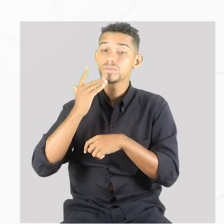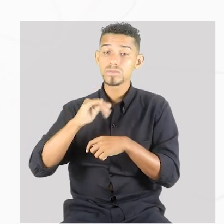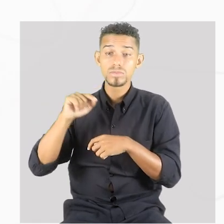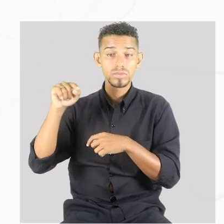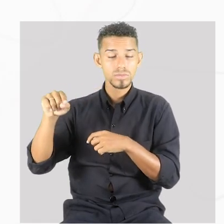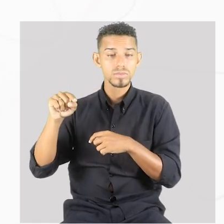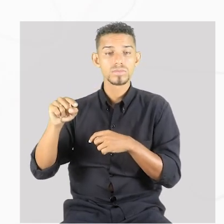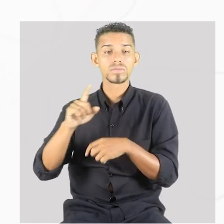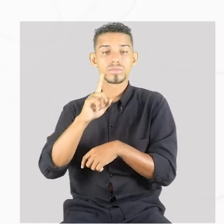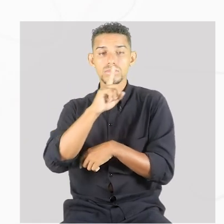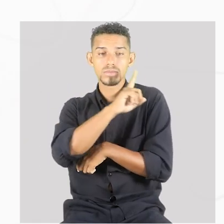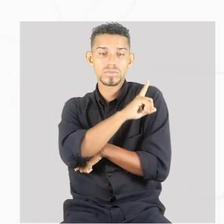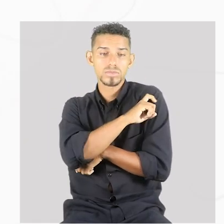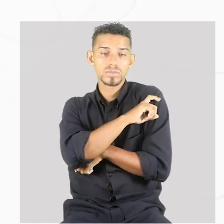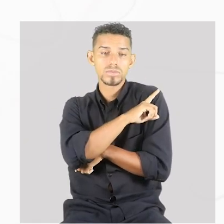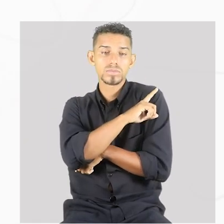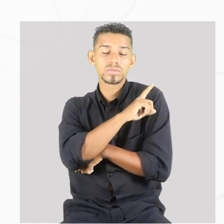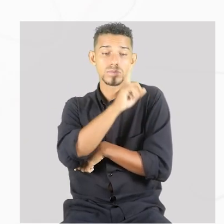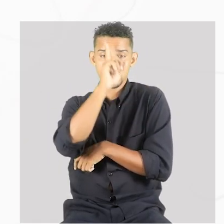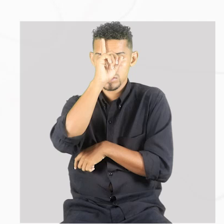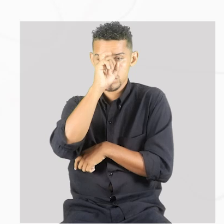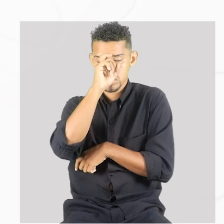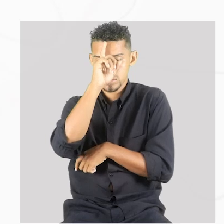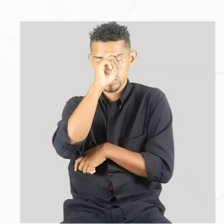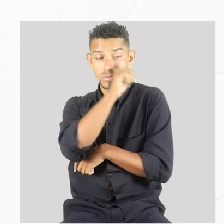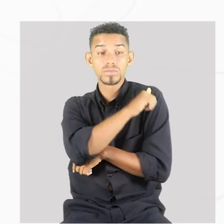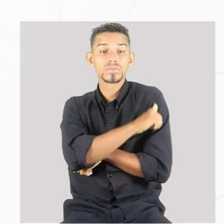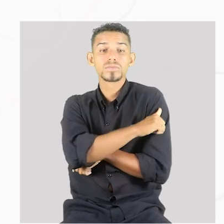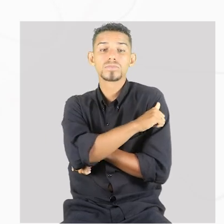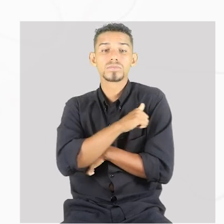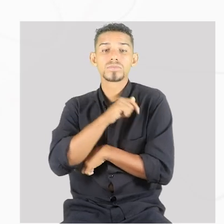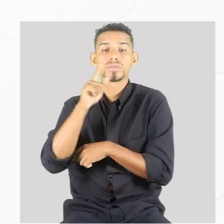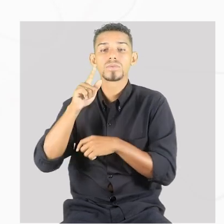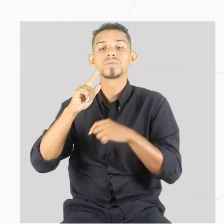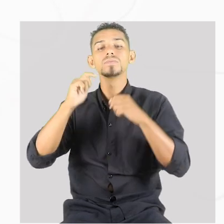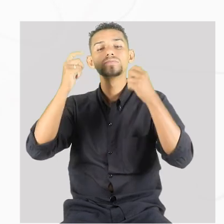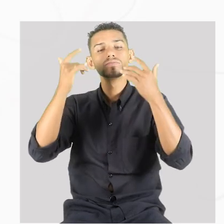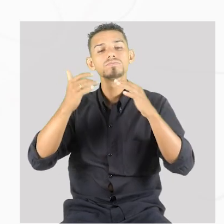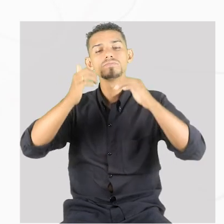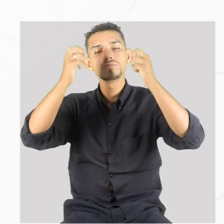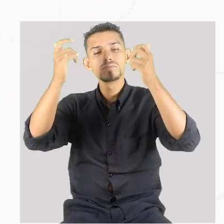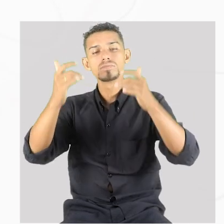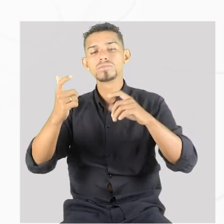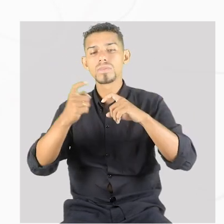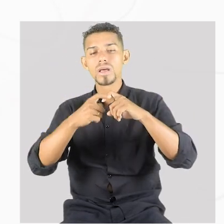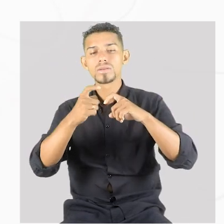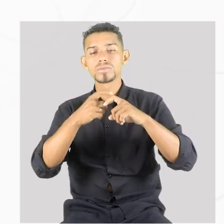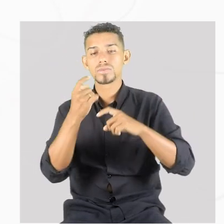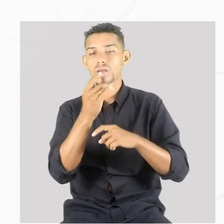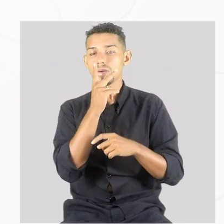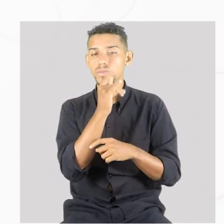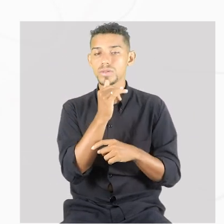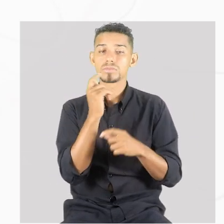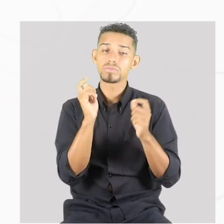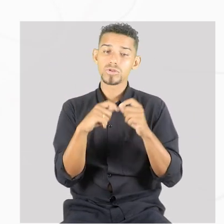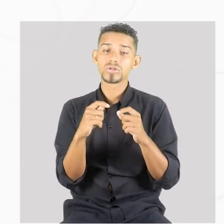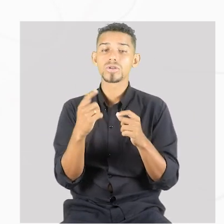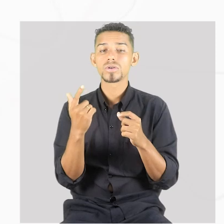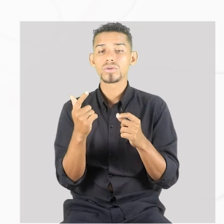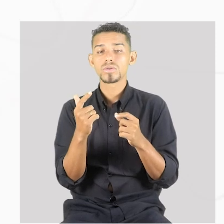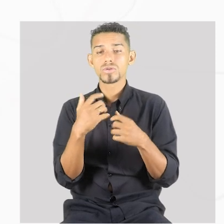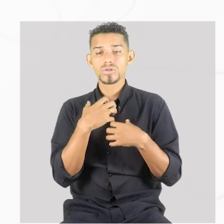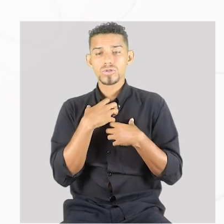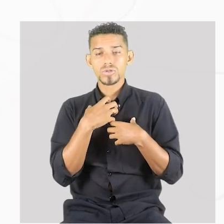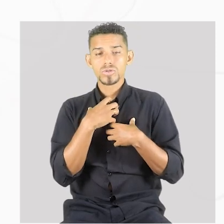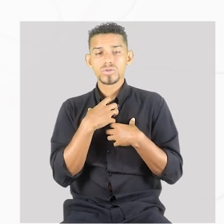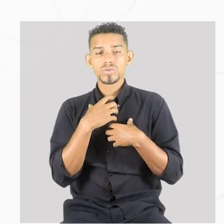aos pais que o paciente tem uma doença causada por um organismo unicelular, procarionte e que pode ser combatido